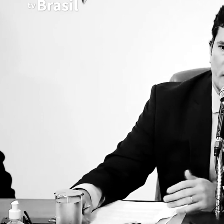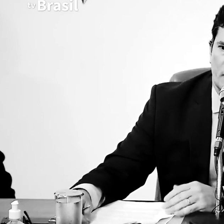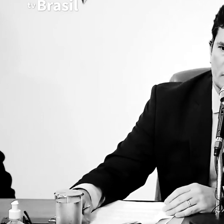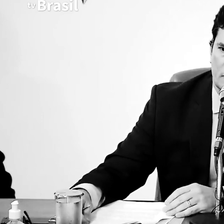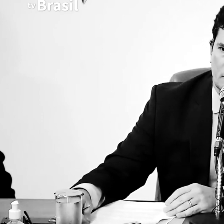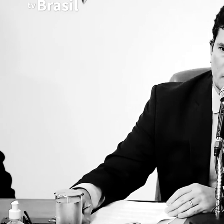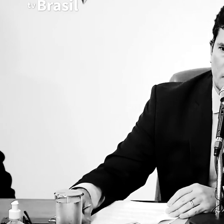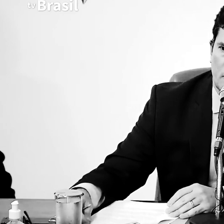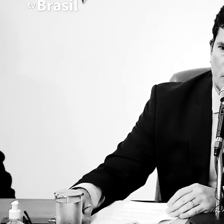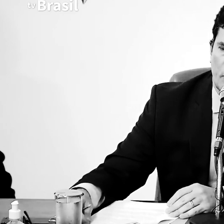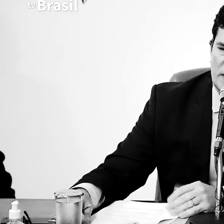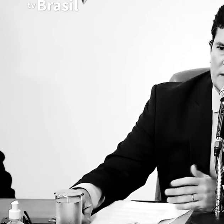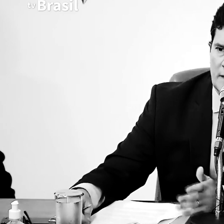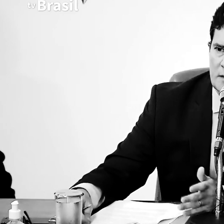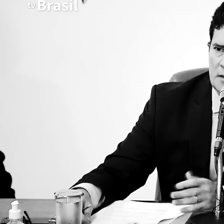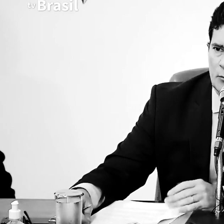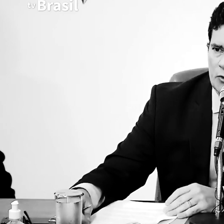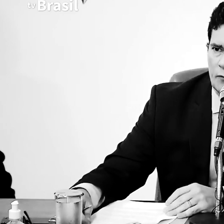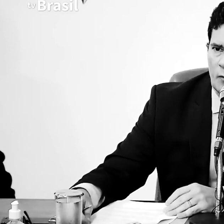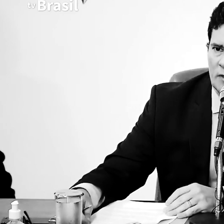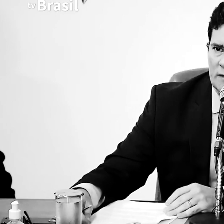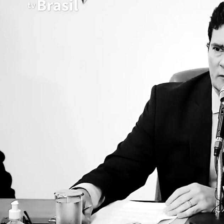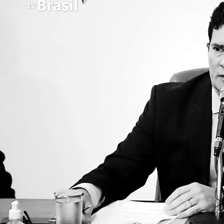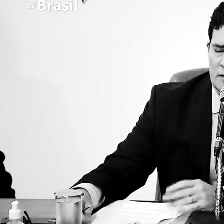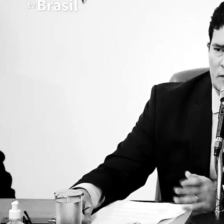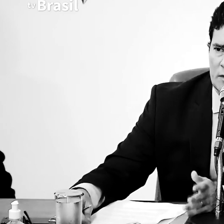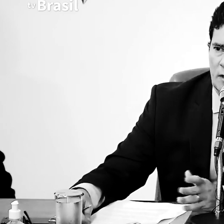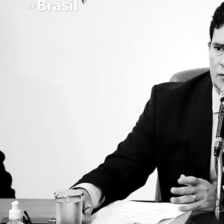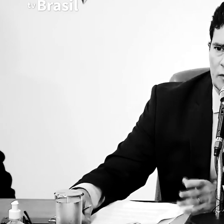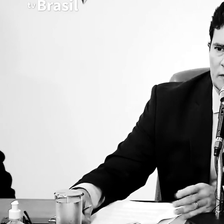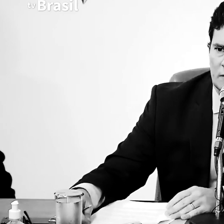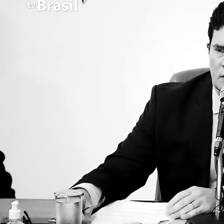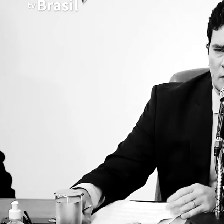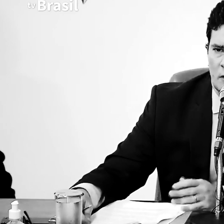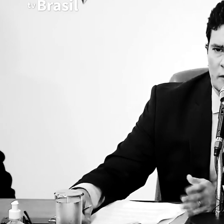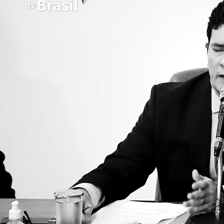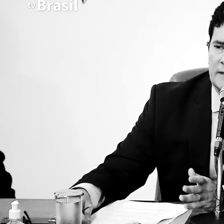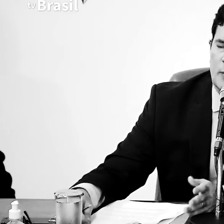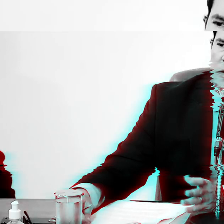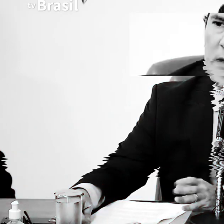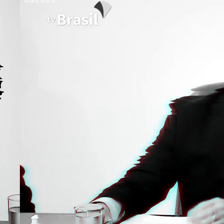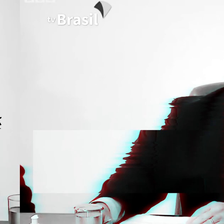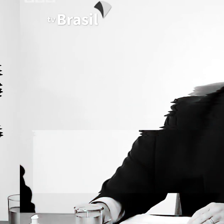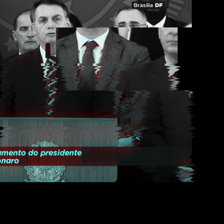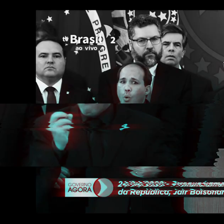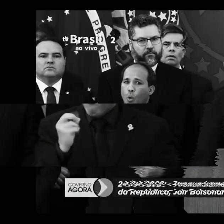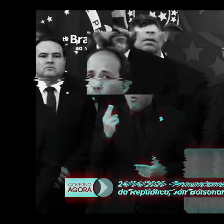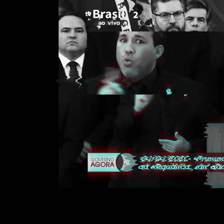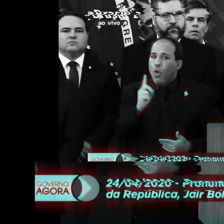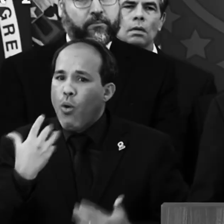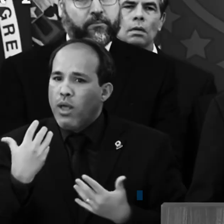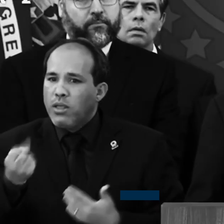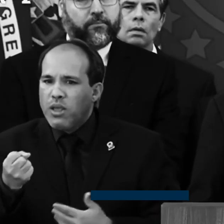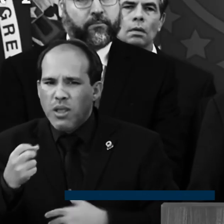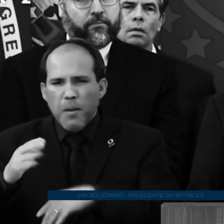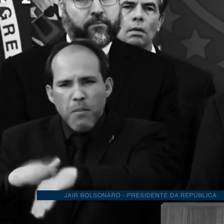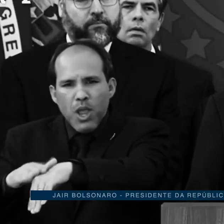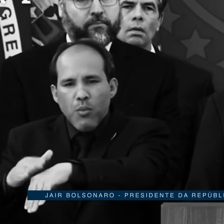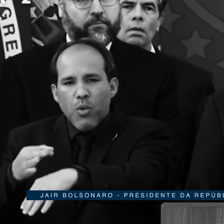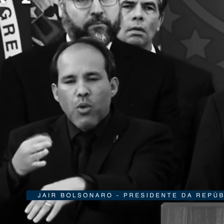Polícia Federal prestar esse tipo de informação. As investigações têm que ser preservadas.